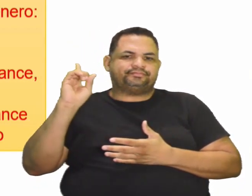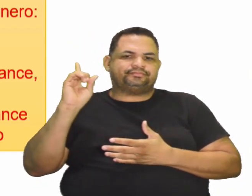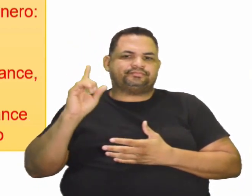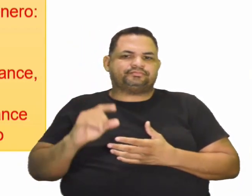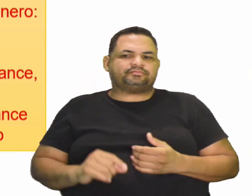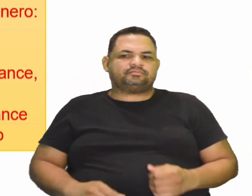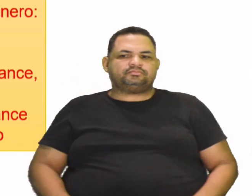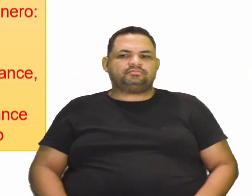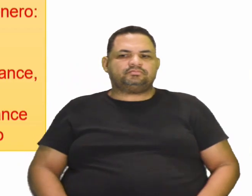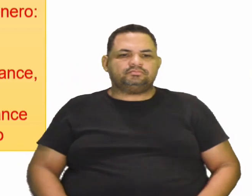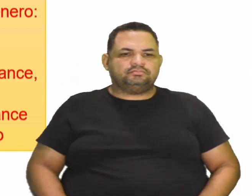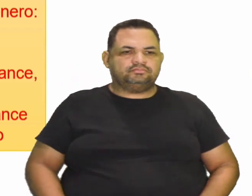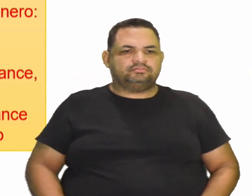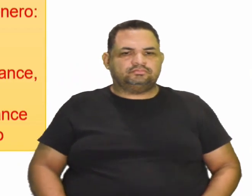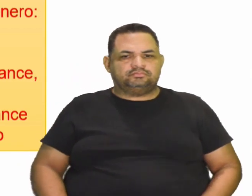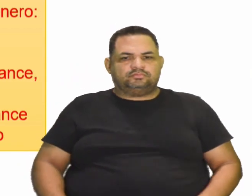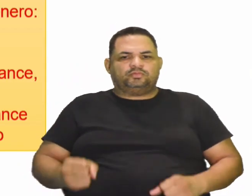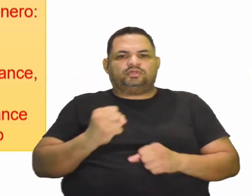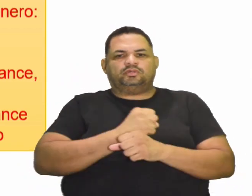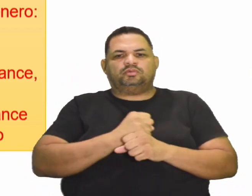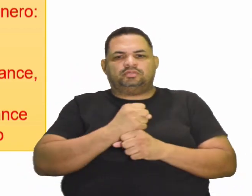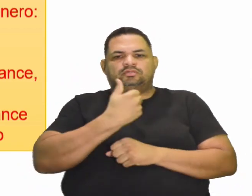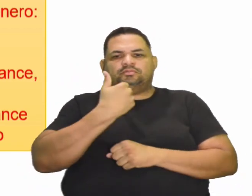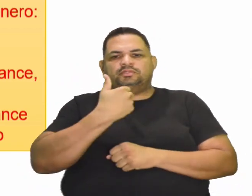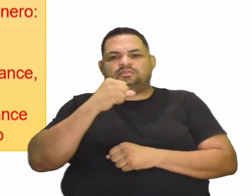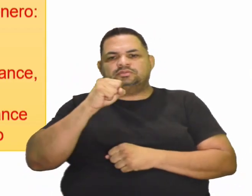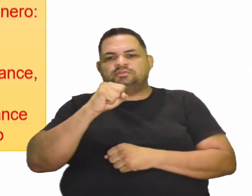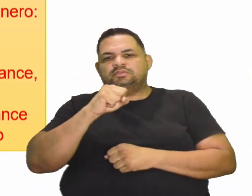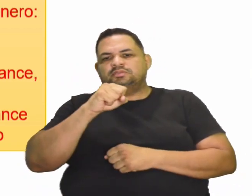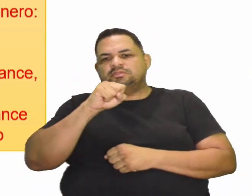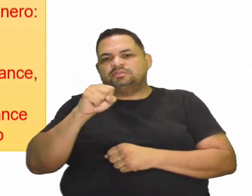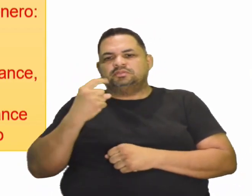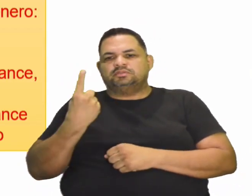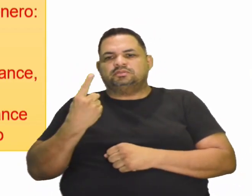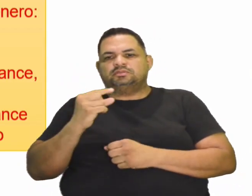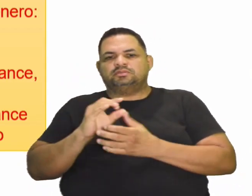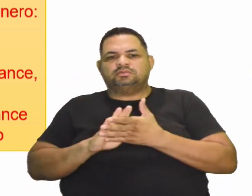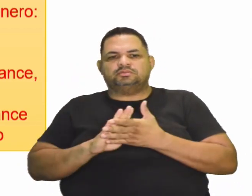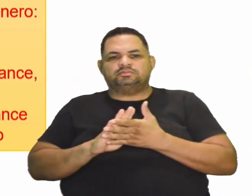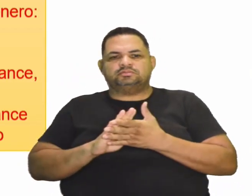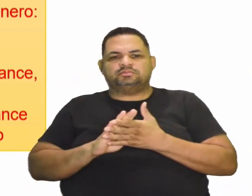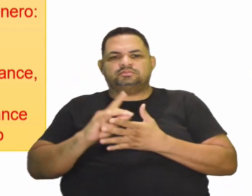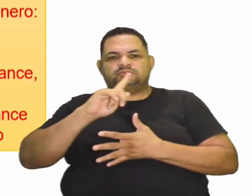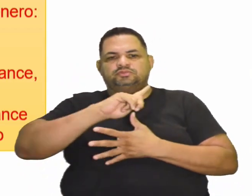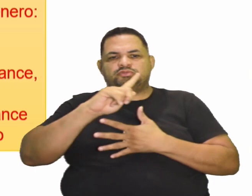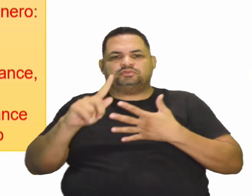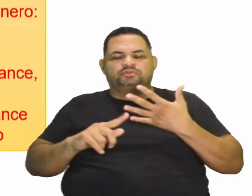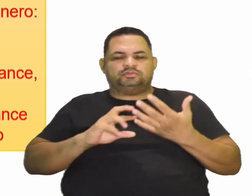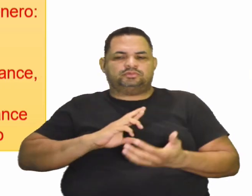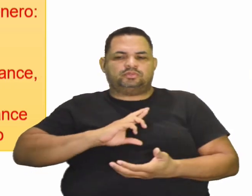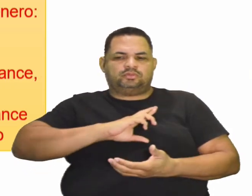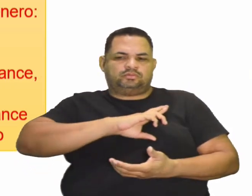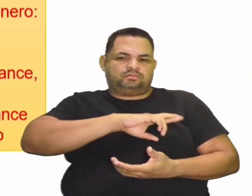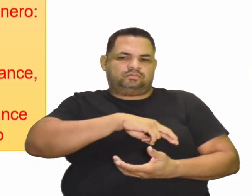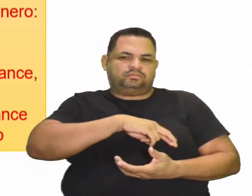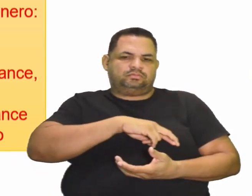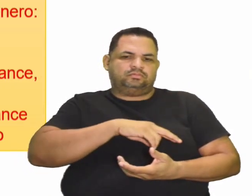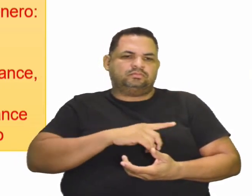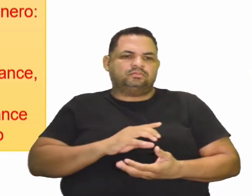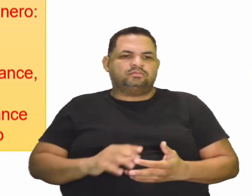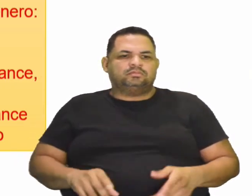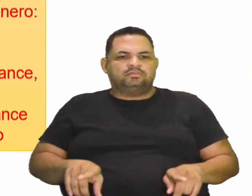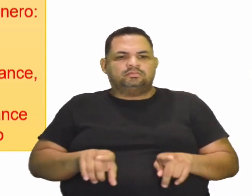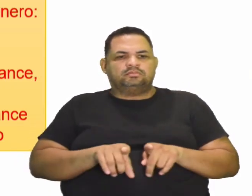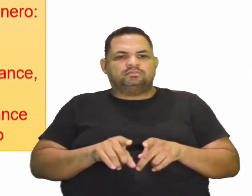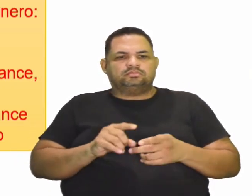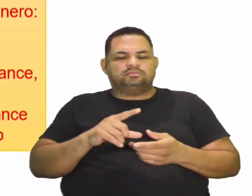Cubas, 1881, né? Machado de Assis. É um gênero romance, ainda até destaquei aqui o gênero de cada um. Poderia